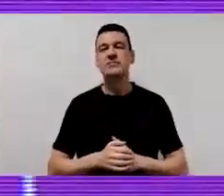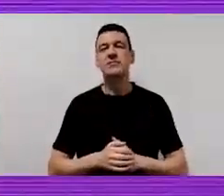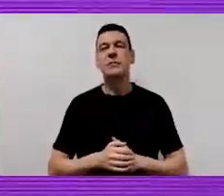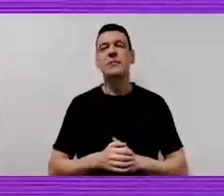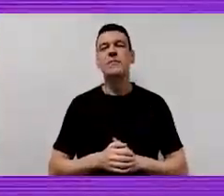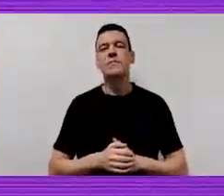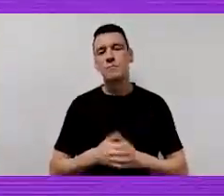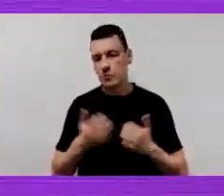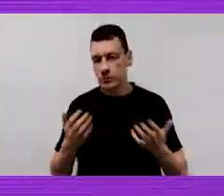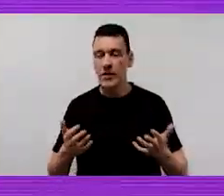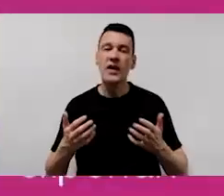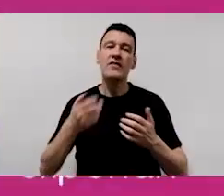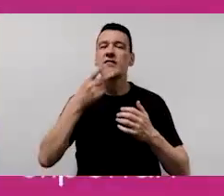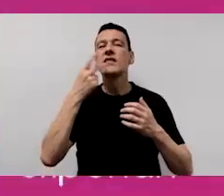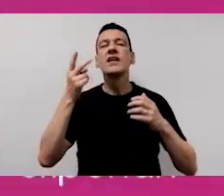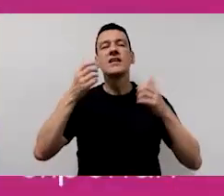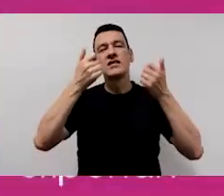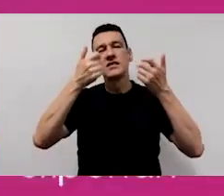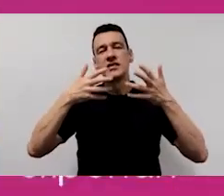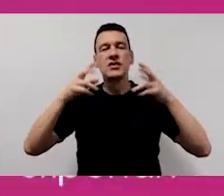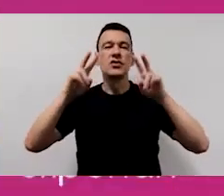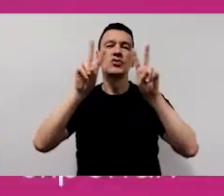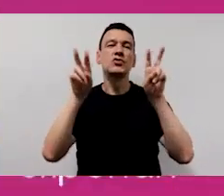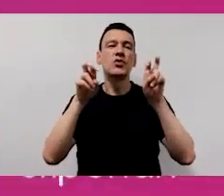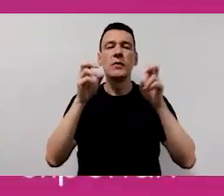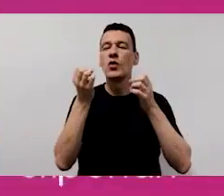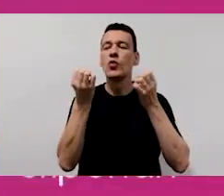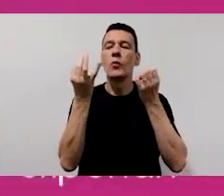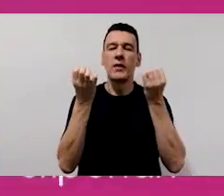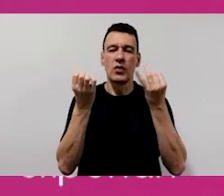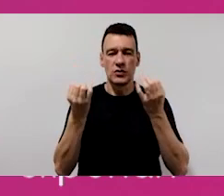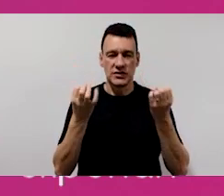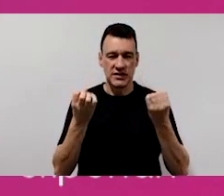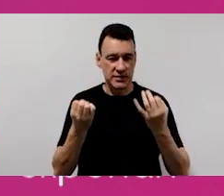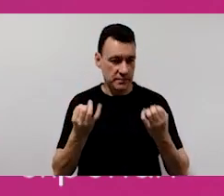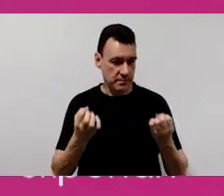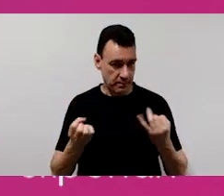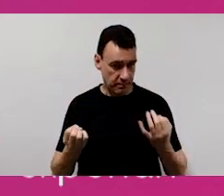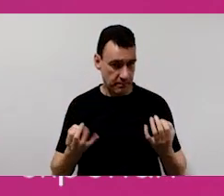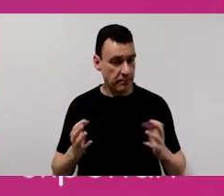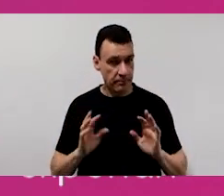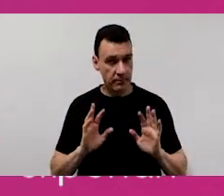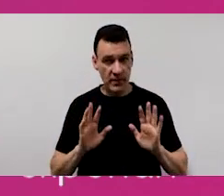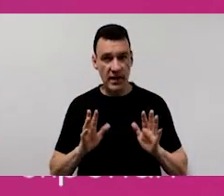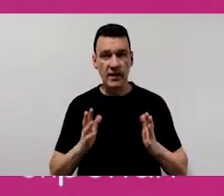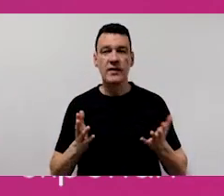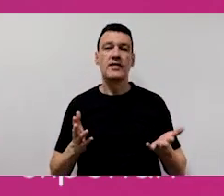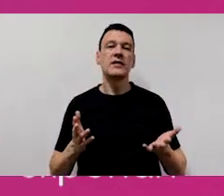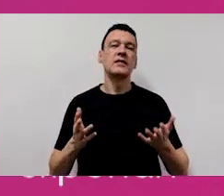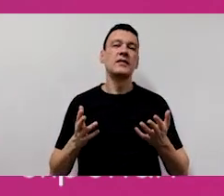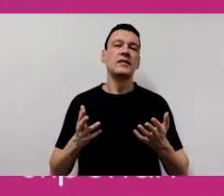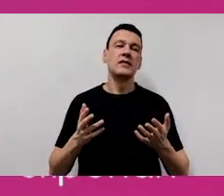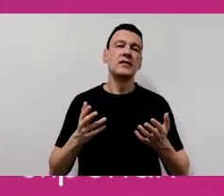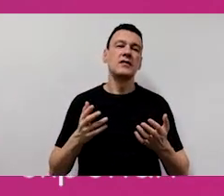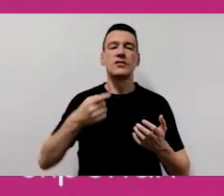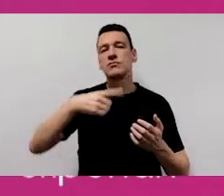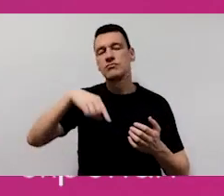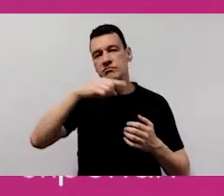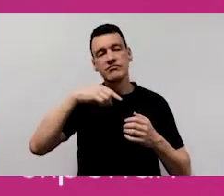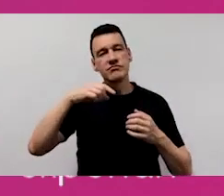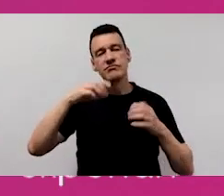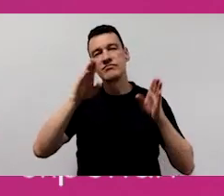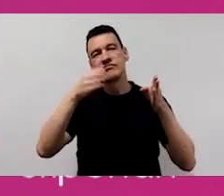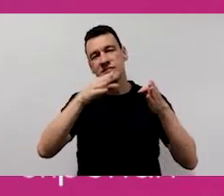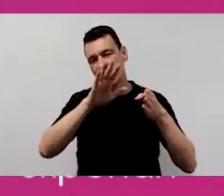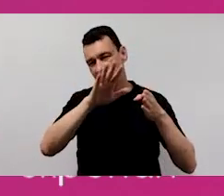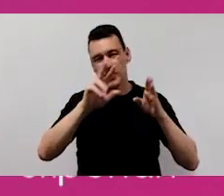Falando aqui um pouco então mais sobre os números. Olhando para a nossa base, para as nossas plataformas e soluções, extrapolando as